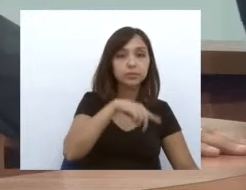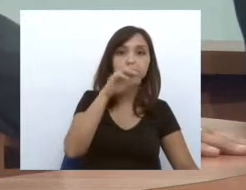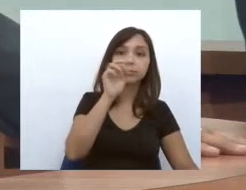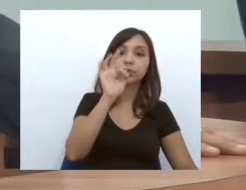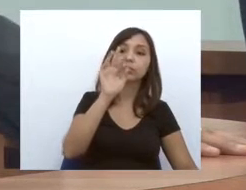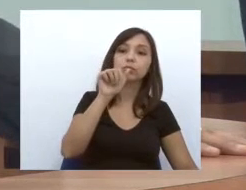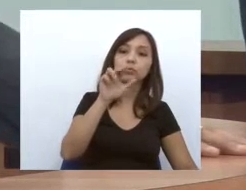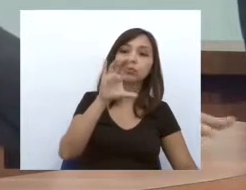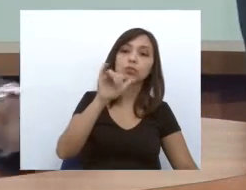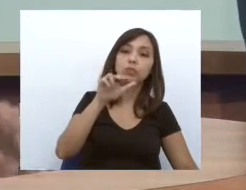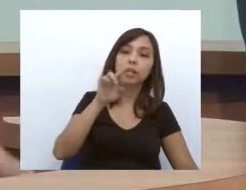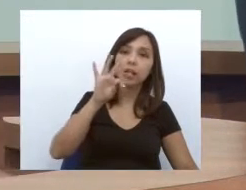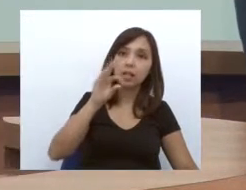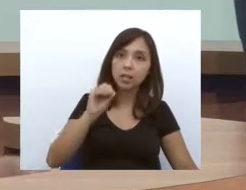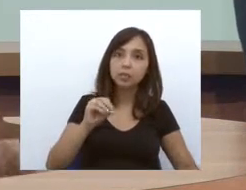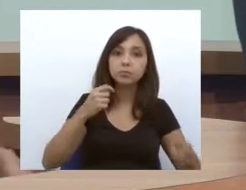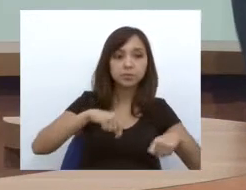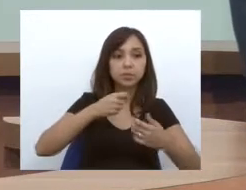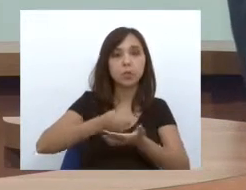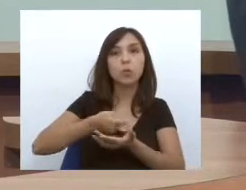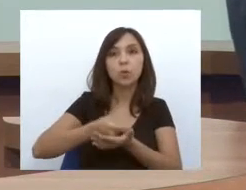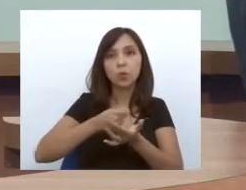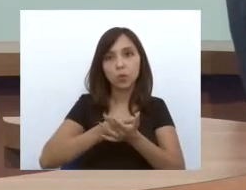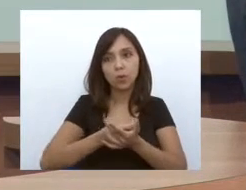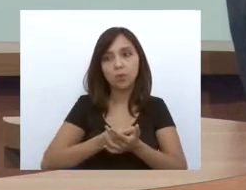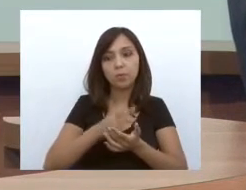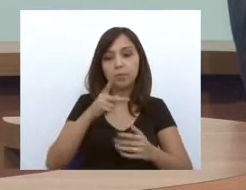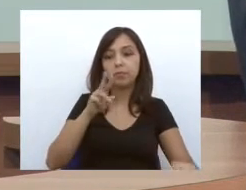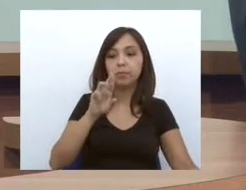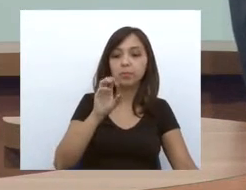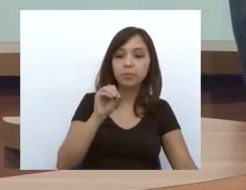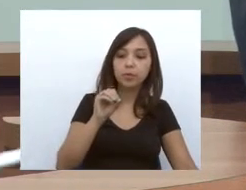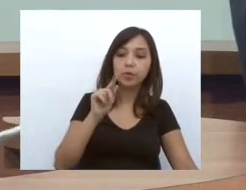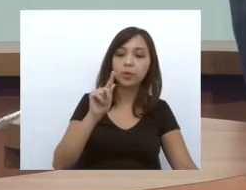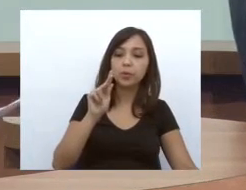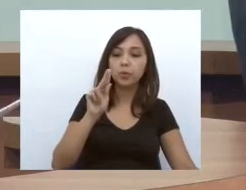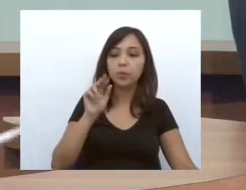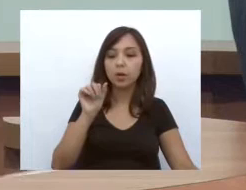Funcionalismo teria que cobrar uma providência da Proguaru a respeito.